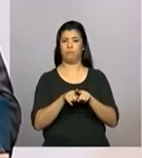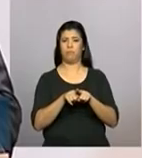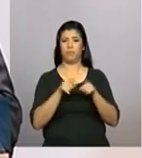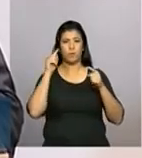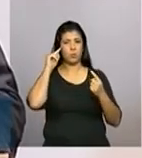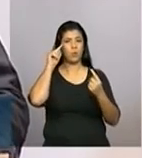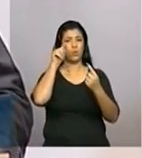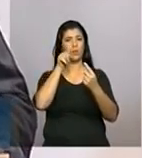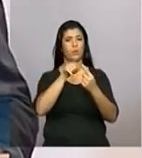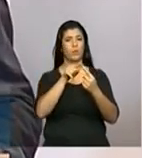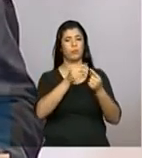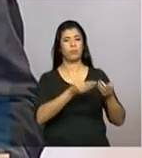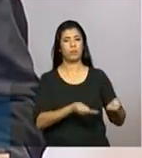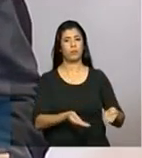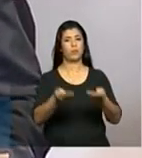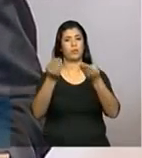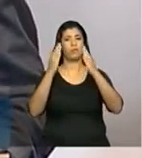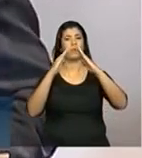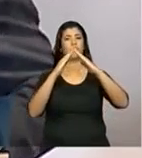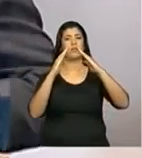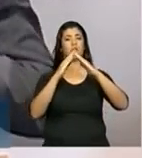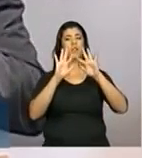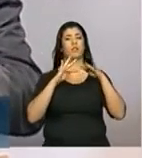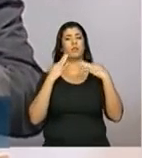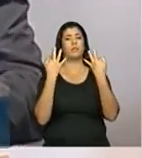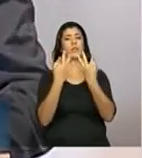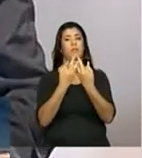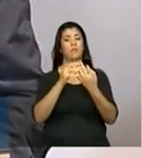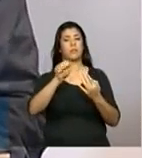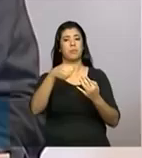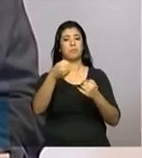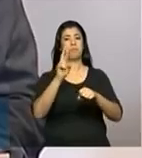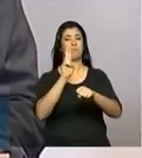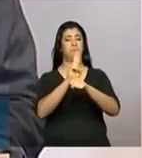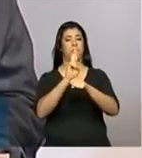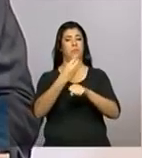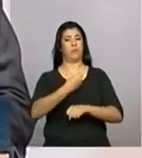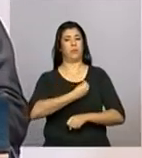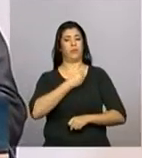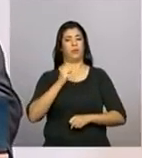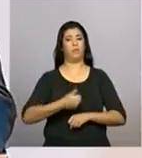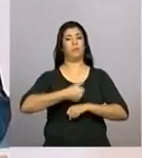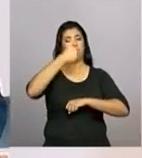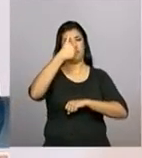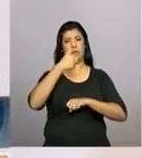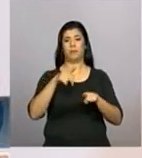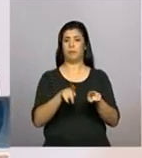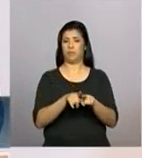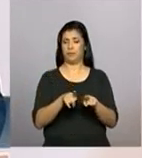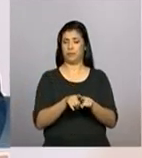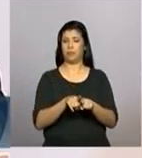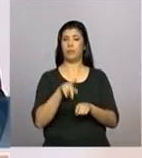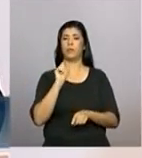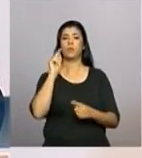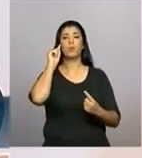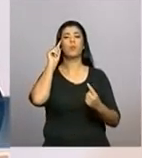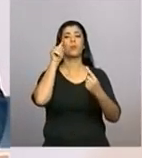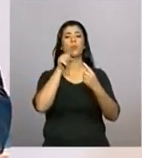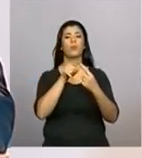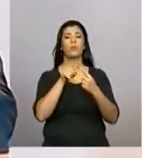levar essas moradias a essas famílias como uma esperança de uma vida melhor eh na questão